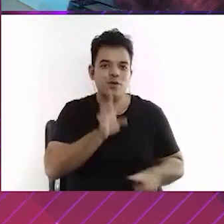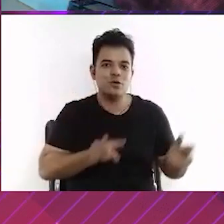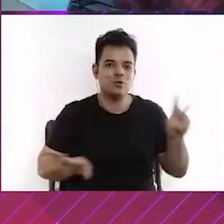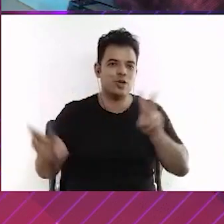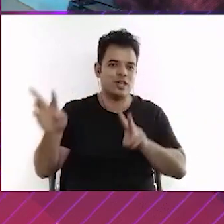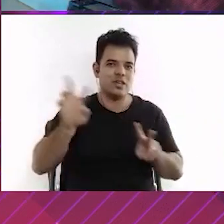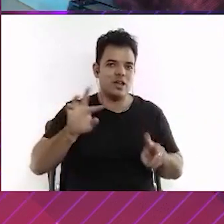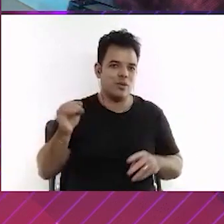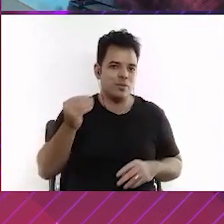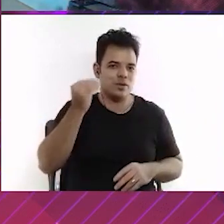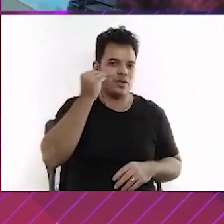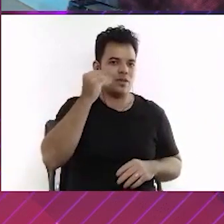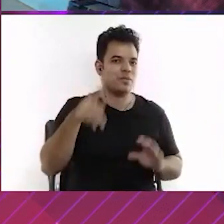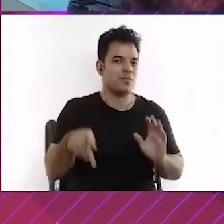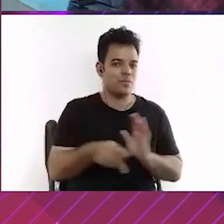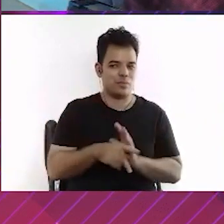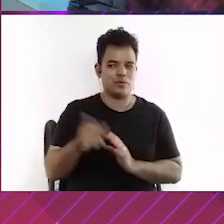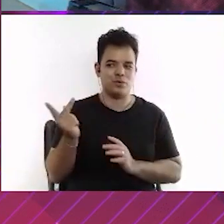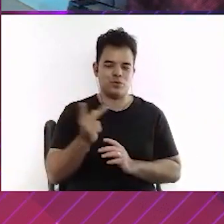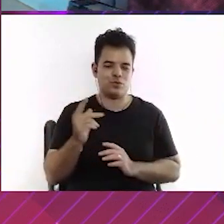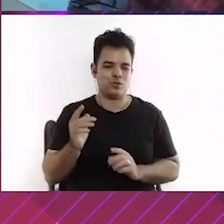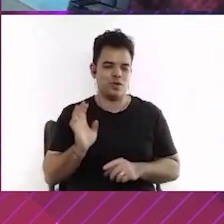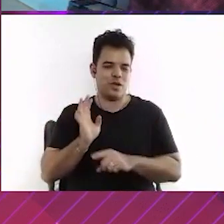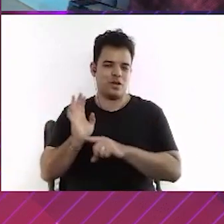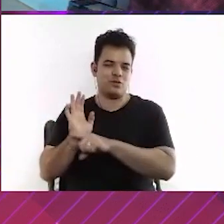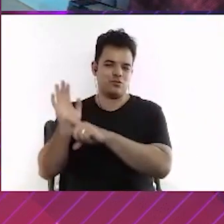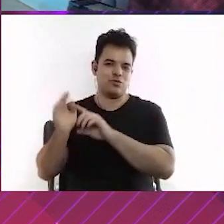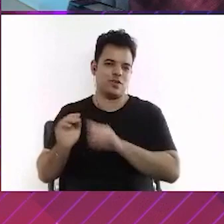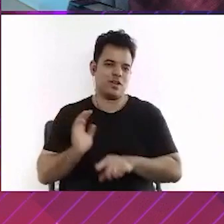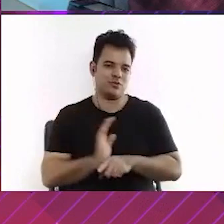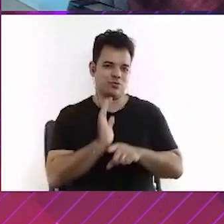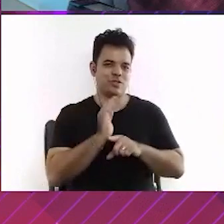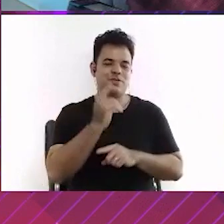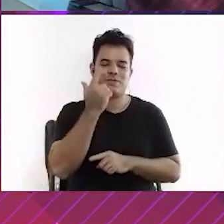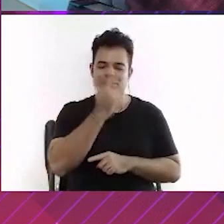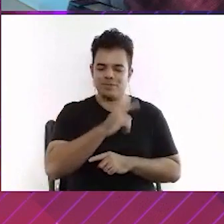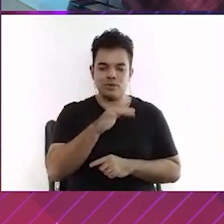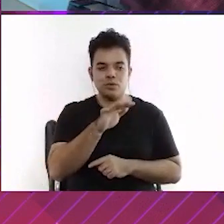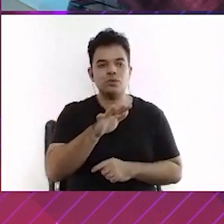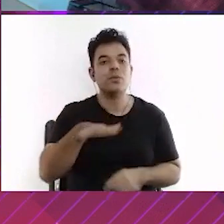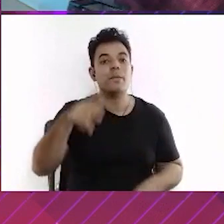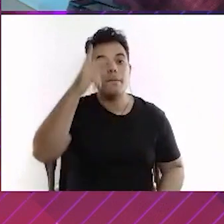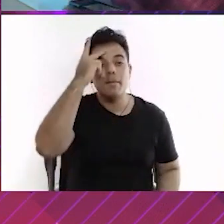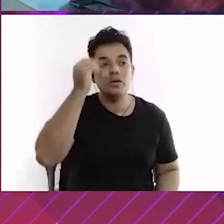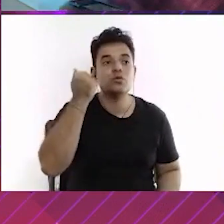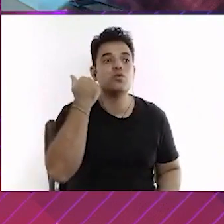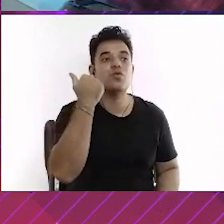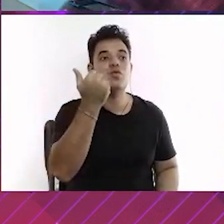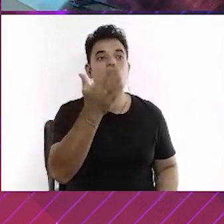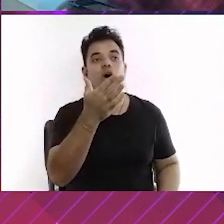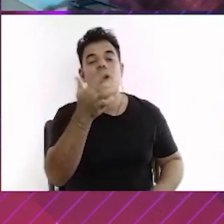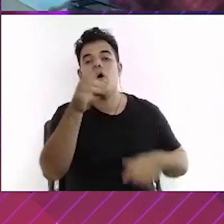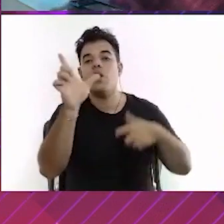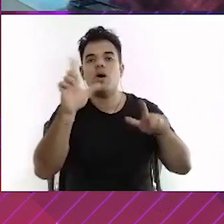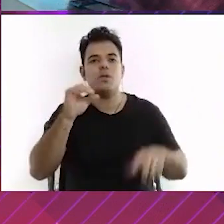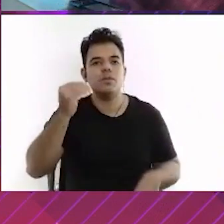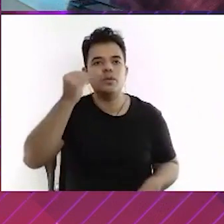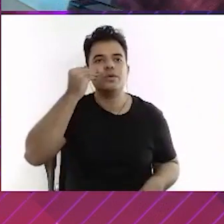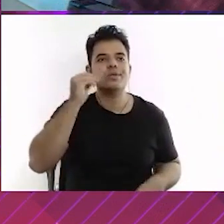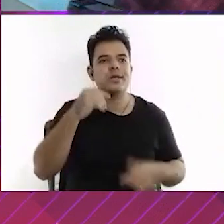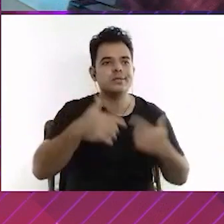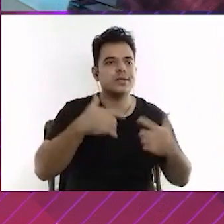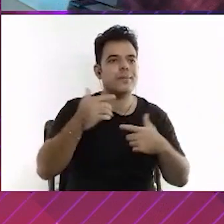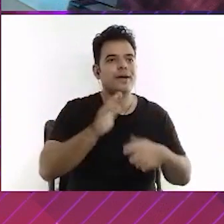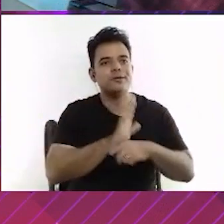estavam mais direcionadas para eles. Quando a gente fez a pesquisa com a população geral, não tinha muitas oportunidades para serem